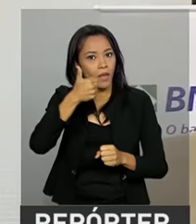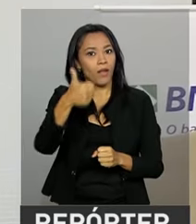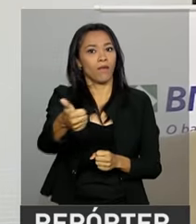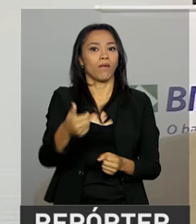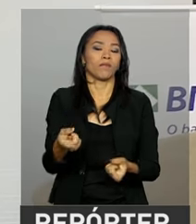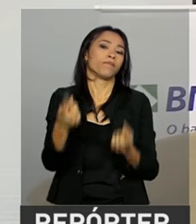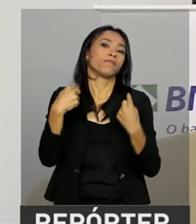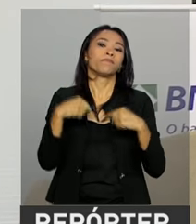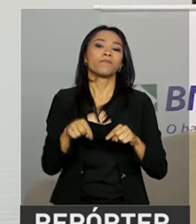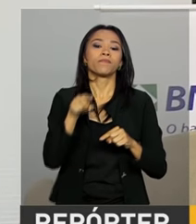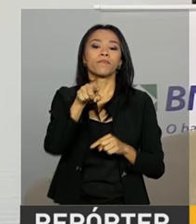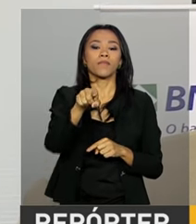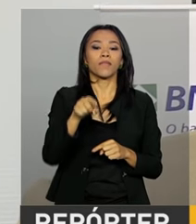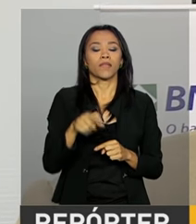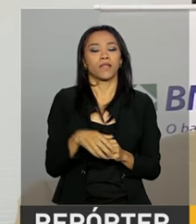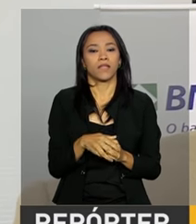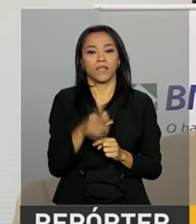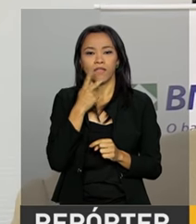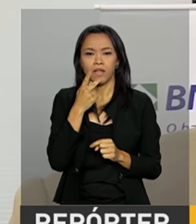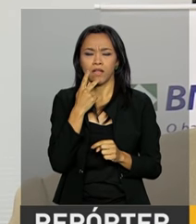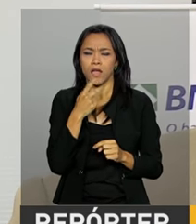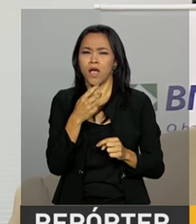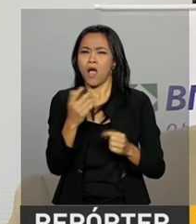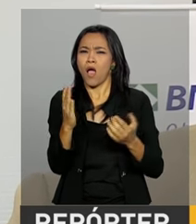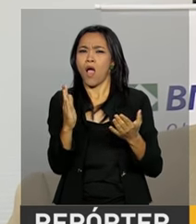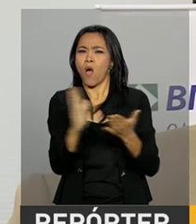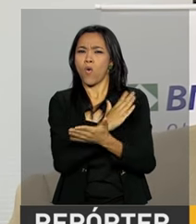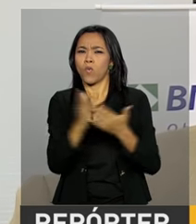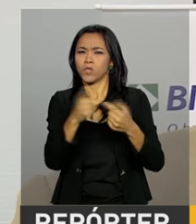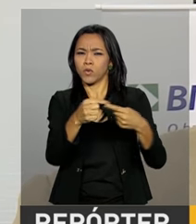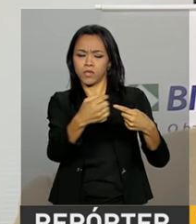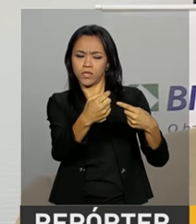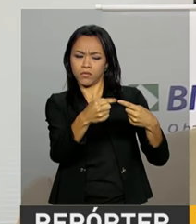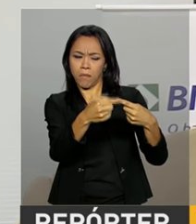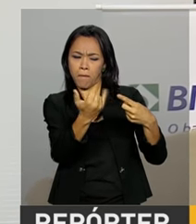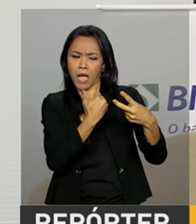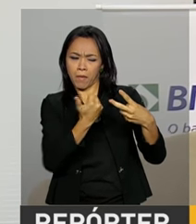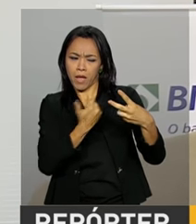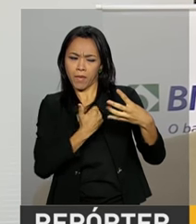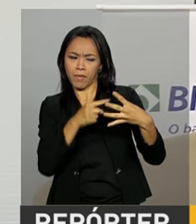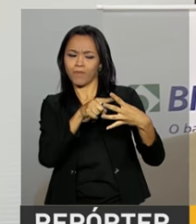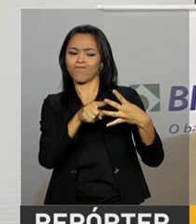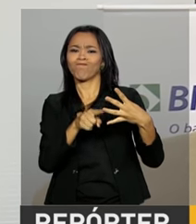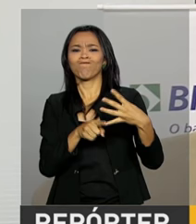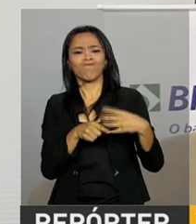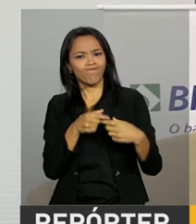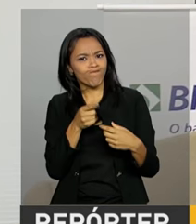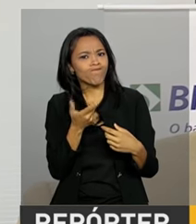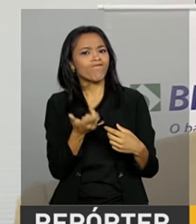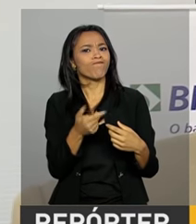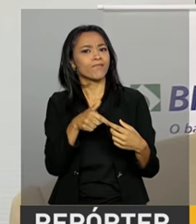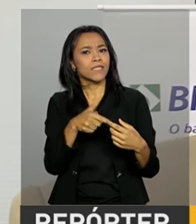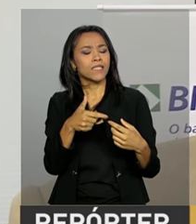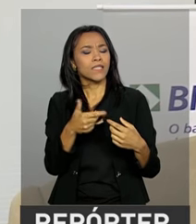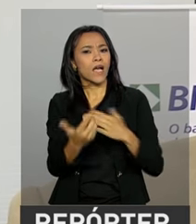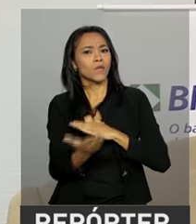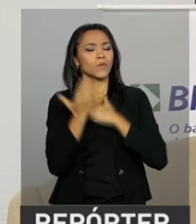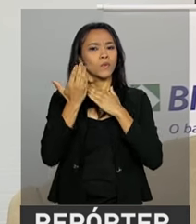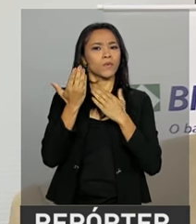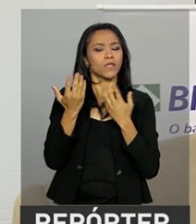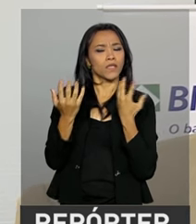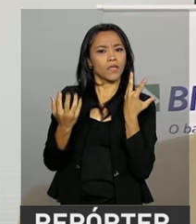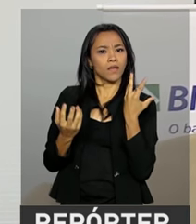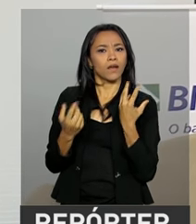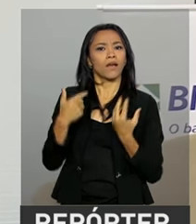Há alguns sinais incipientes que nos levam a adotar uma postura que a gente